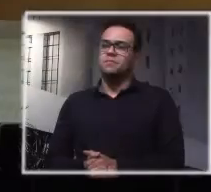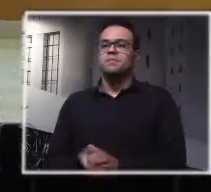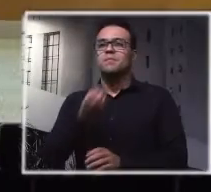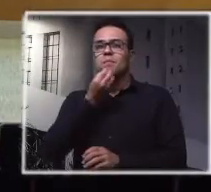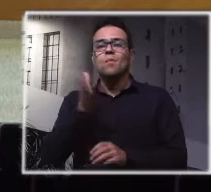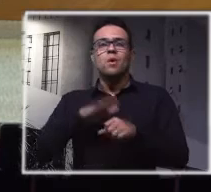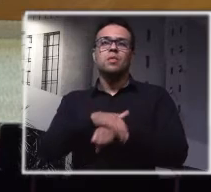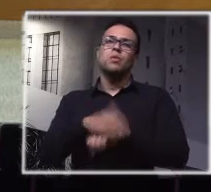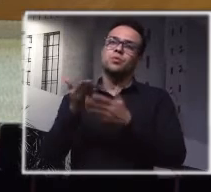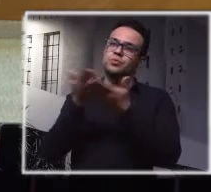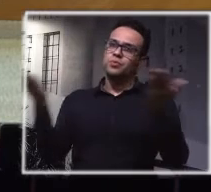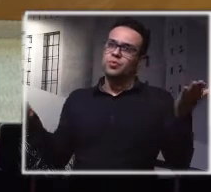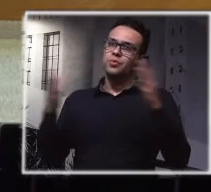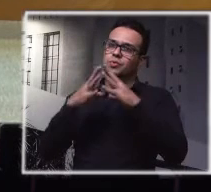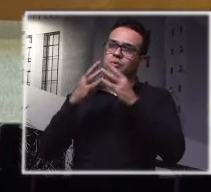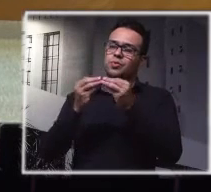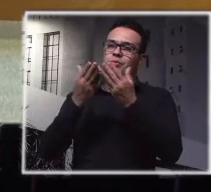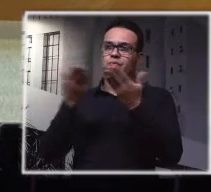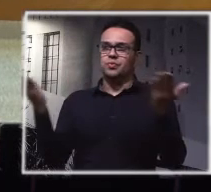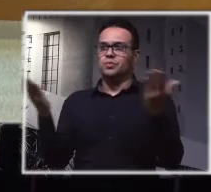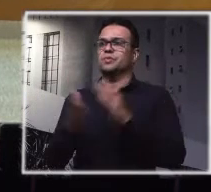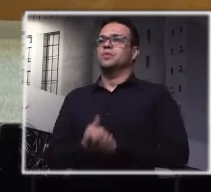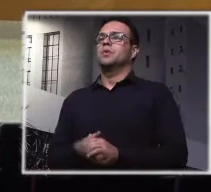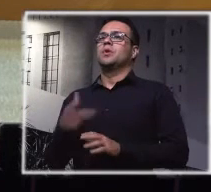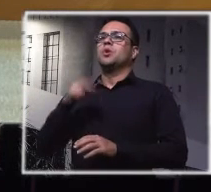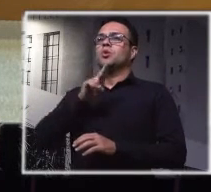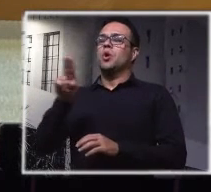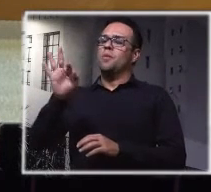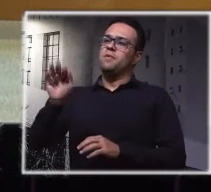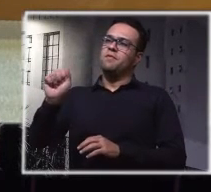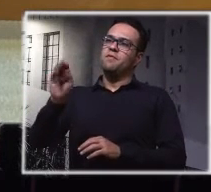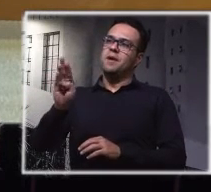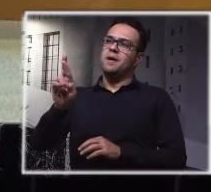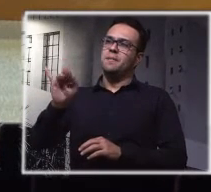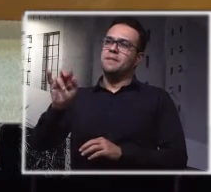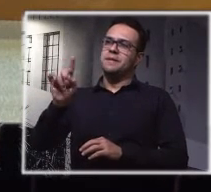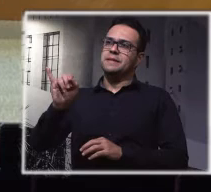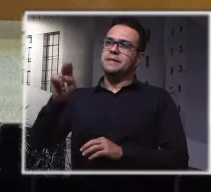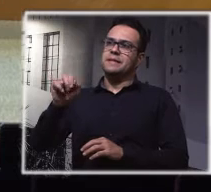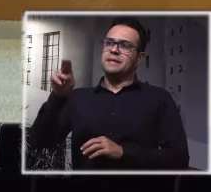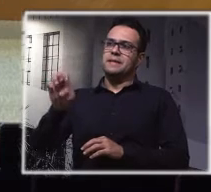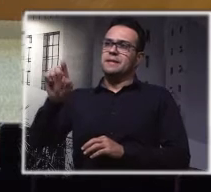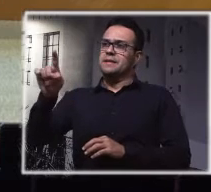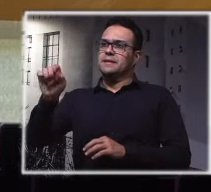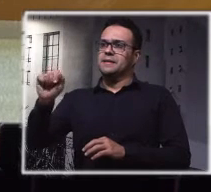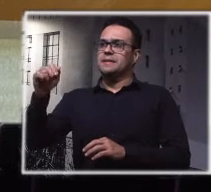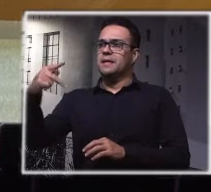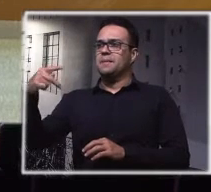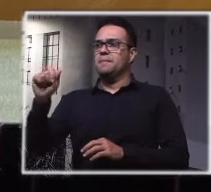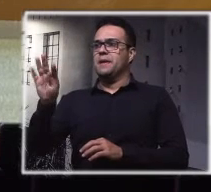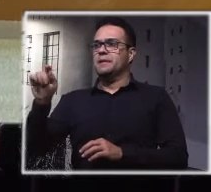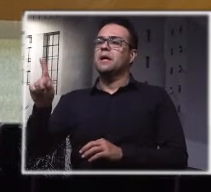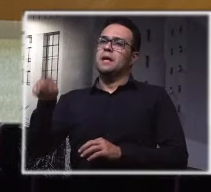Boa noite a todos, boa noite a todas. Meu nome é Fabriciane Zapata. Eu